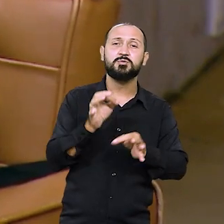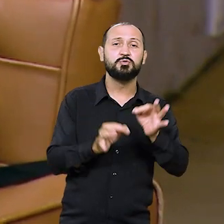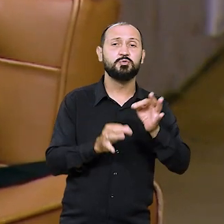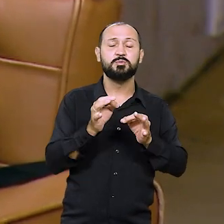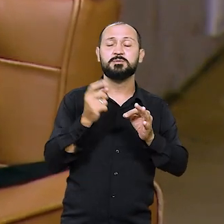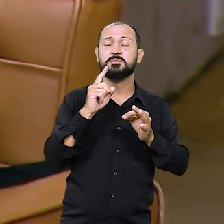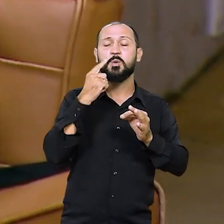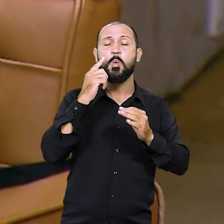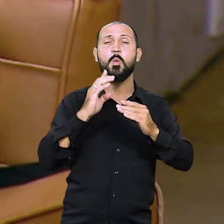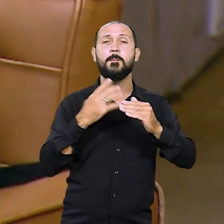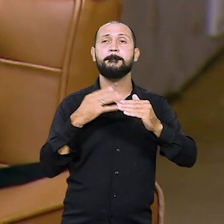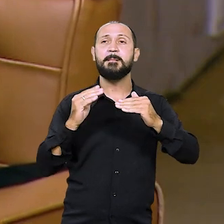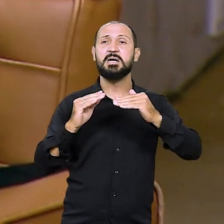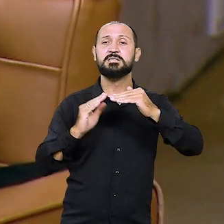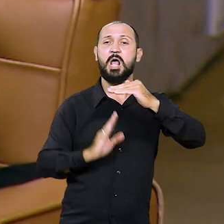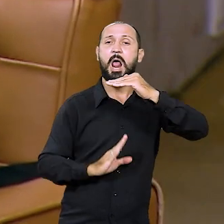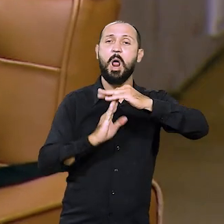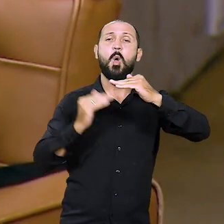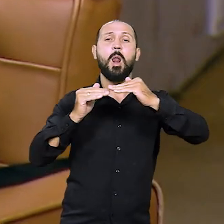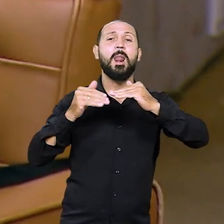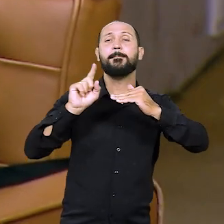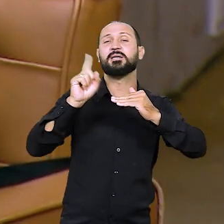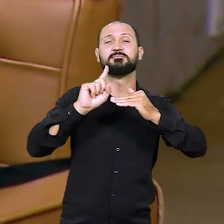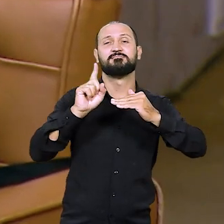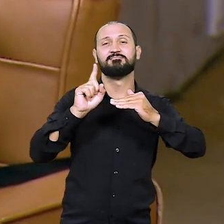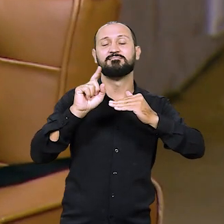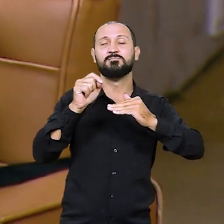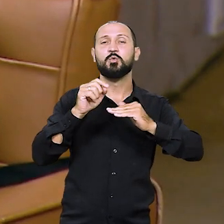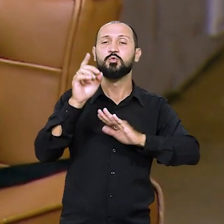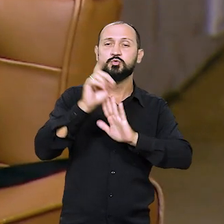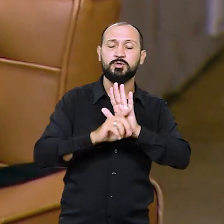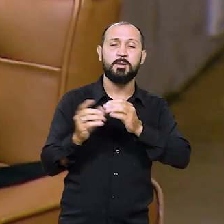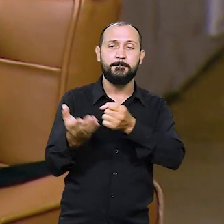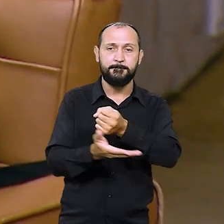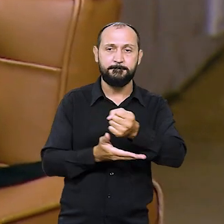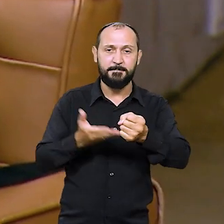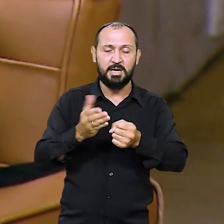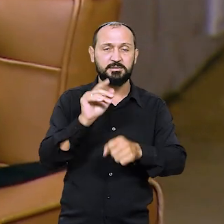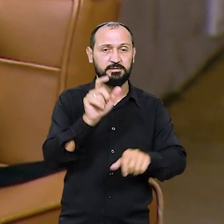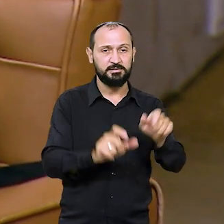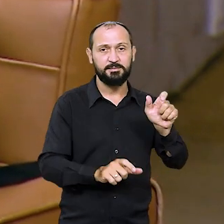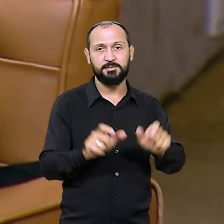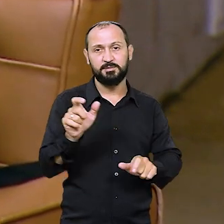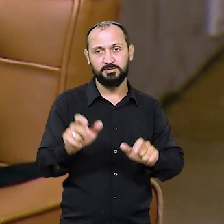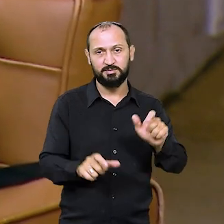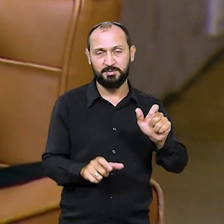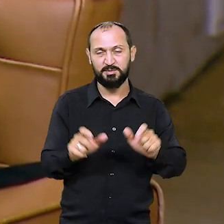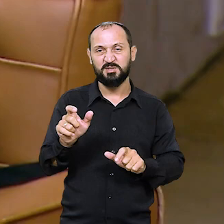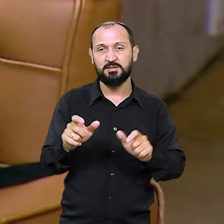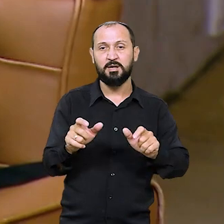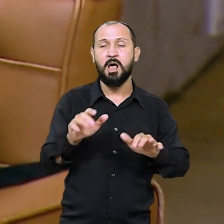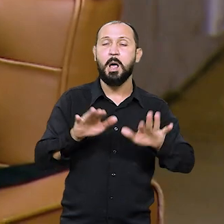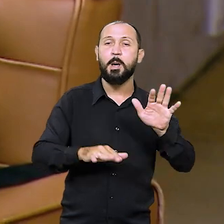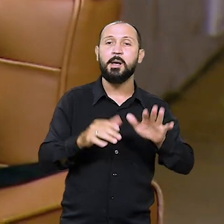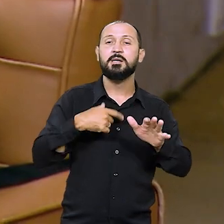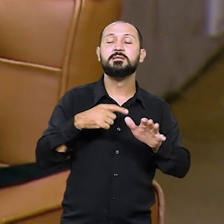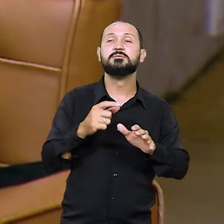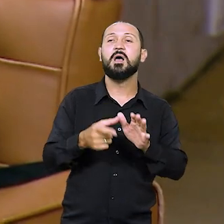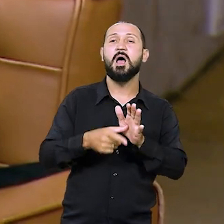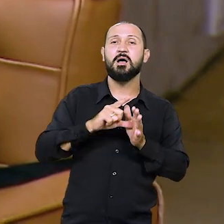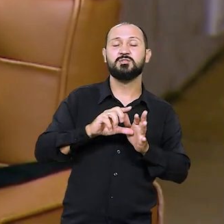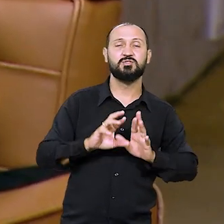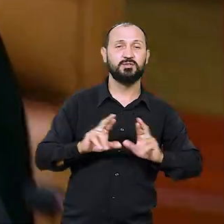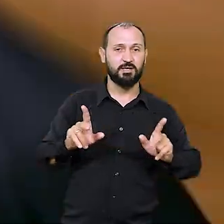que o juiz não extrapole avançando sobre os direitos fundamentais do cidadão ao determinar